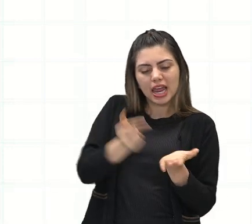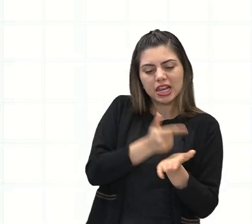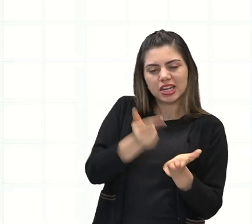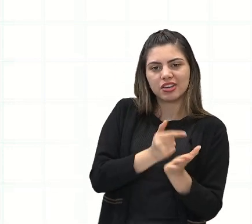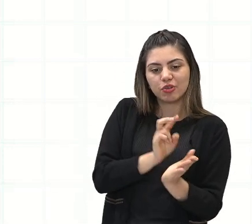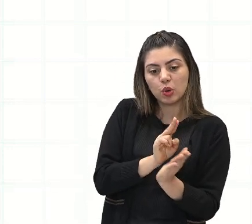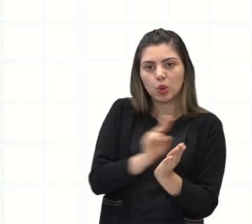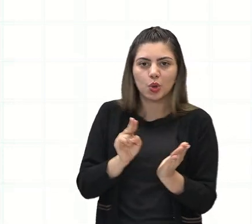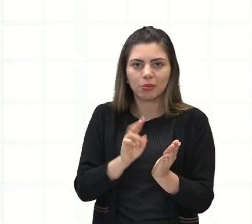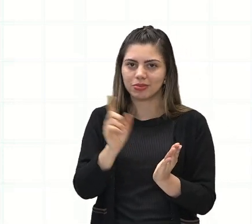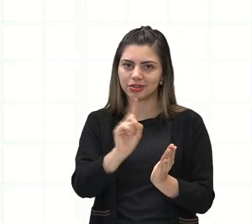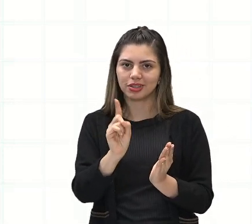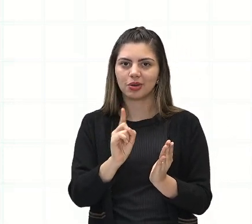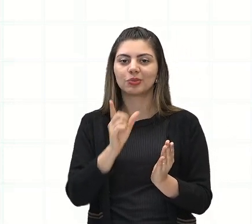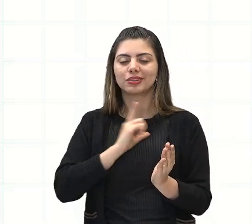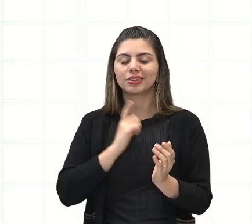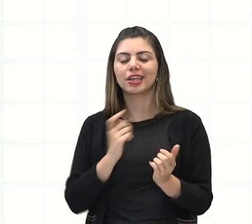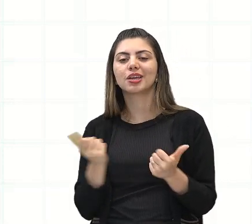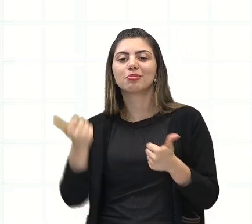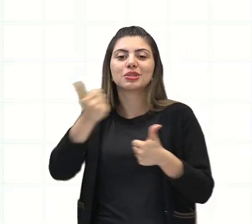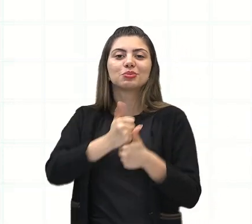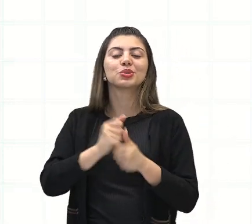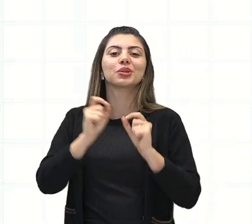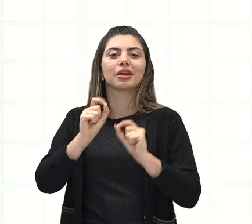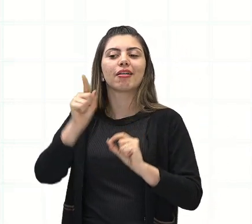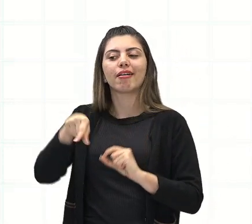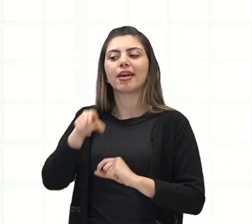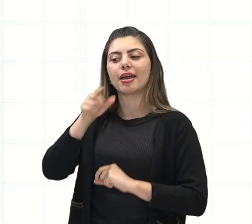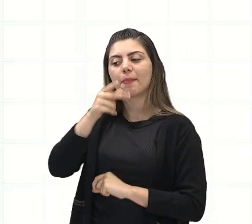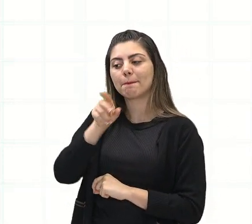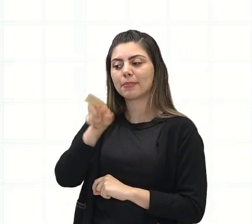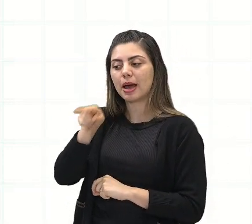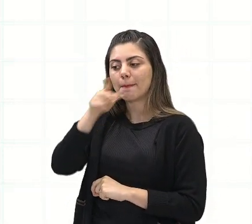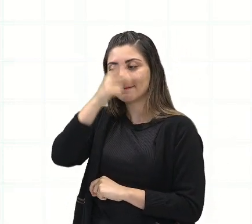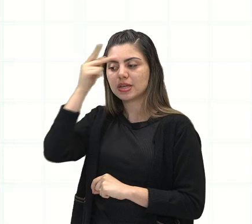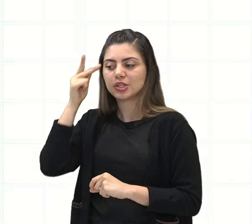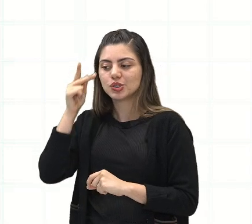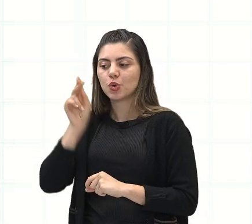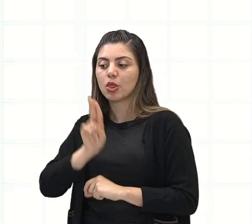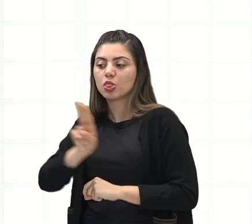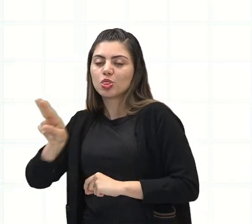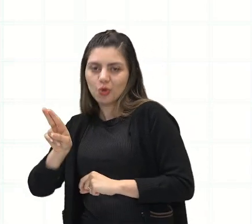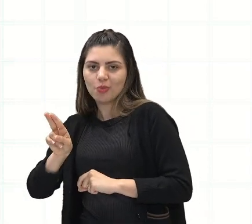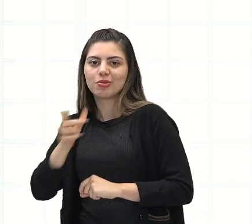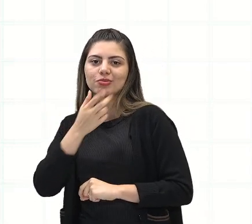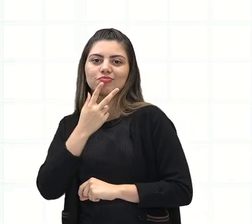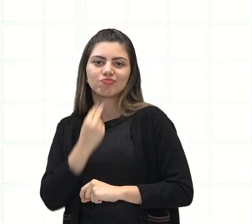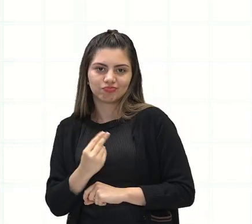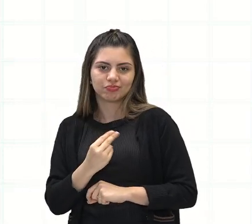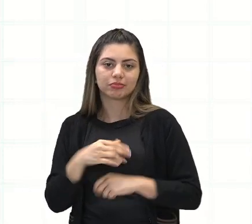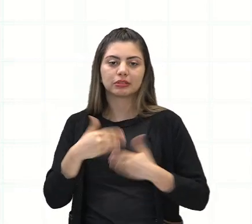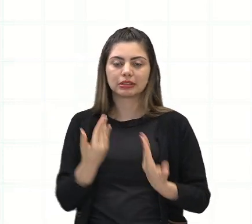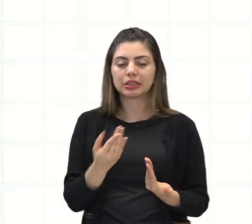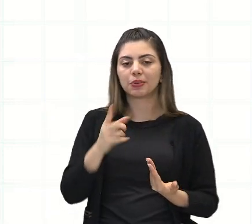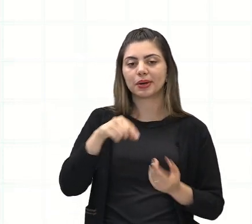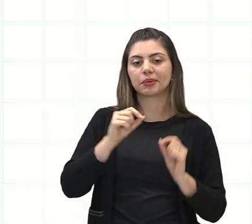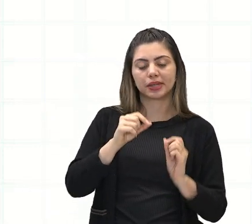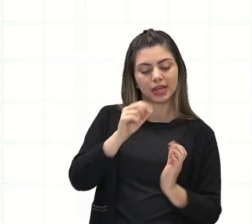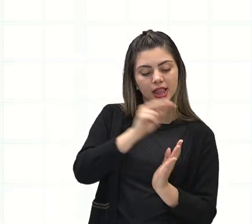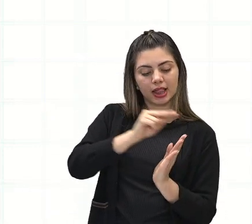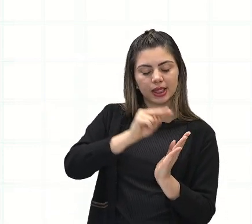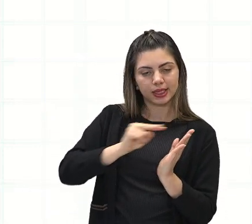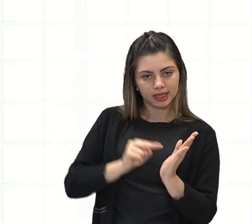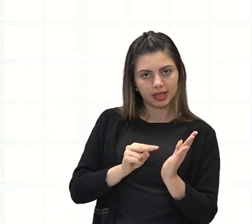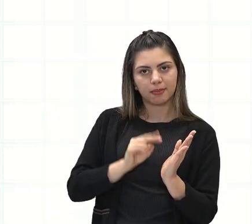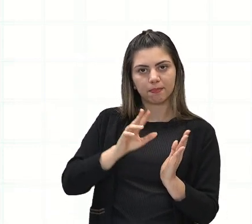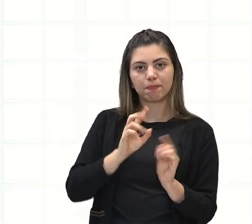lendo, ele está trocando pelo nome do autor. Os alunos estão lendo Machado de Assis, algum livro de Machado de Assis, só que eu substituo